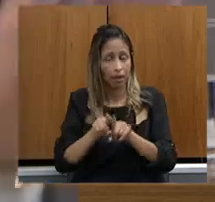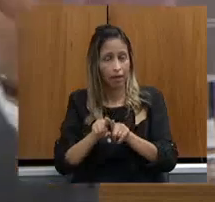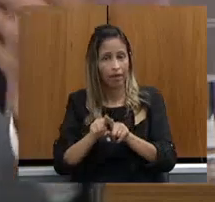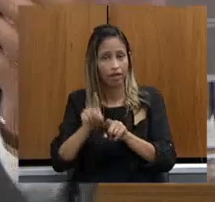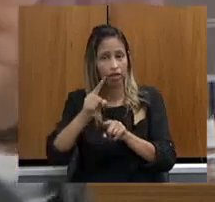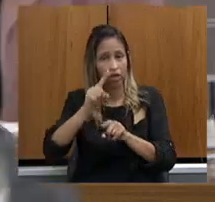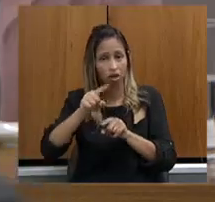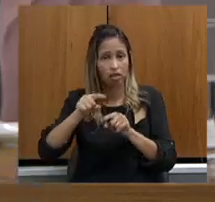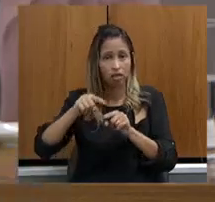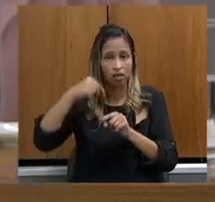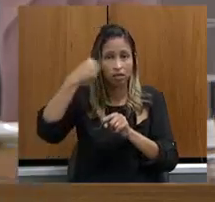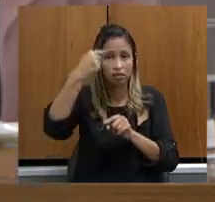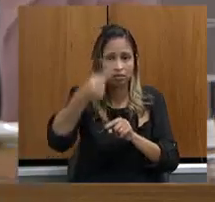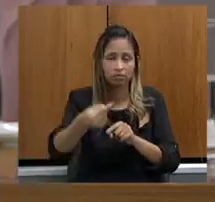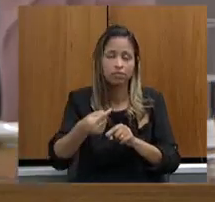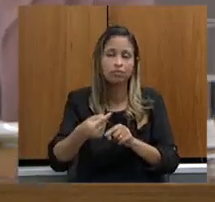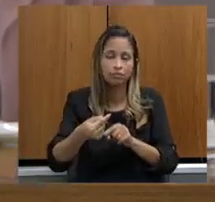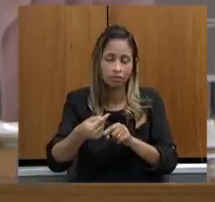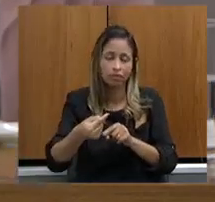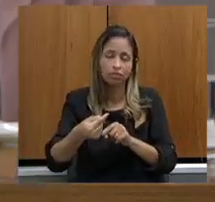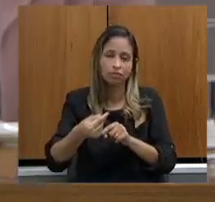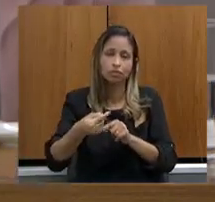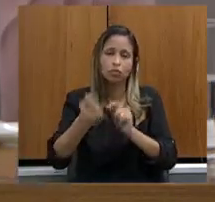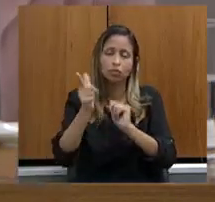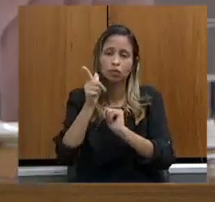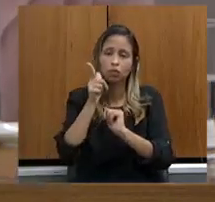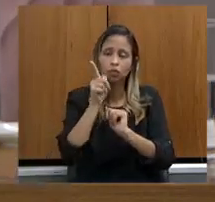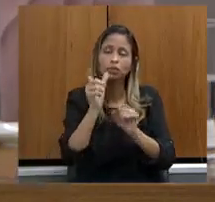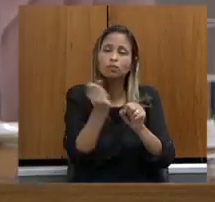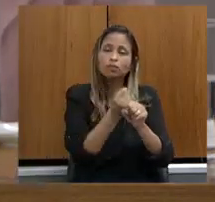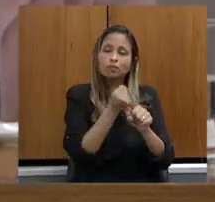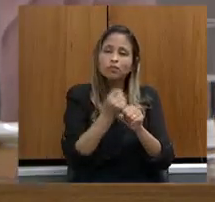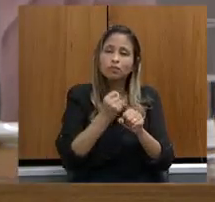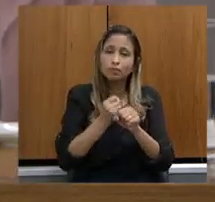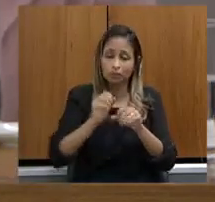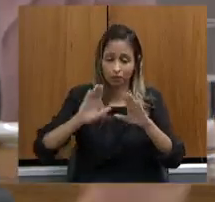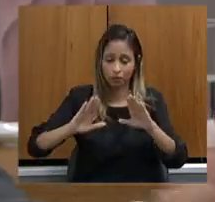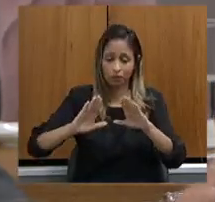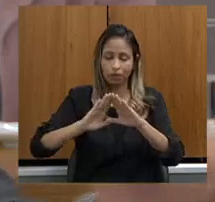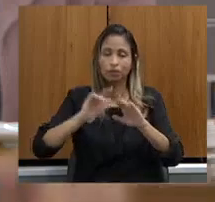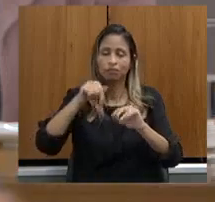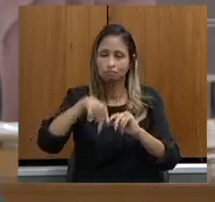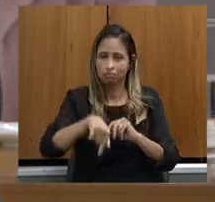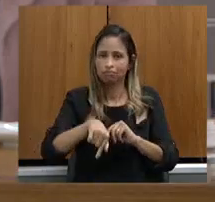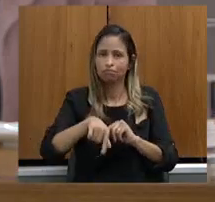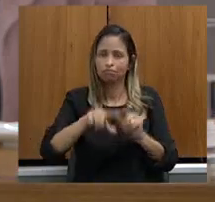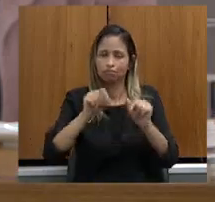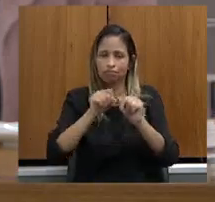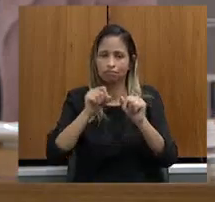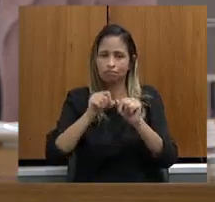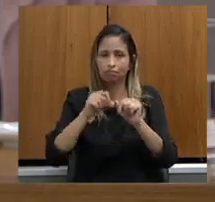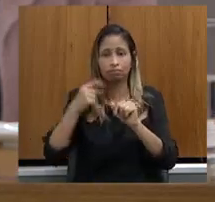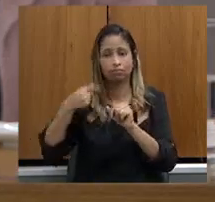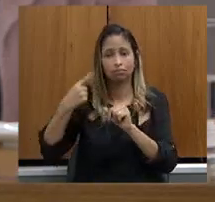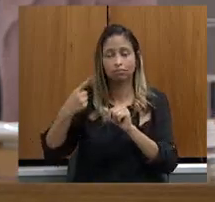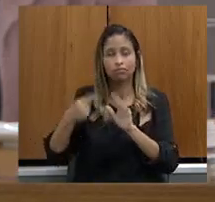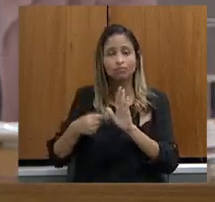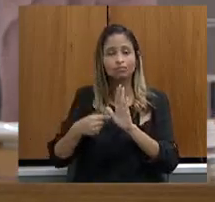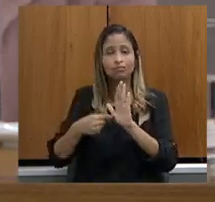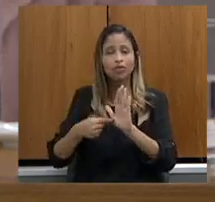que na próxima legislatura a gente consiga construir na Assembleia Legislativa e de forma nenhuma aqui deputada